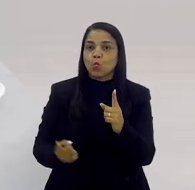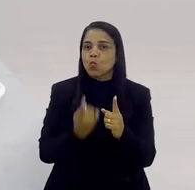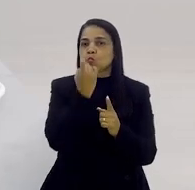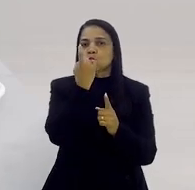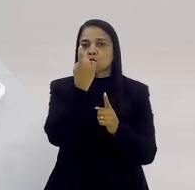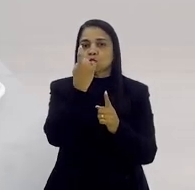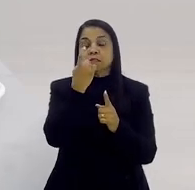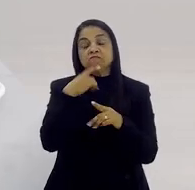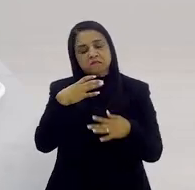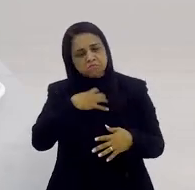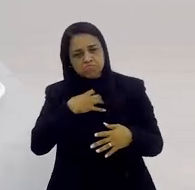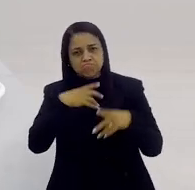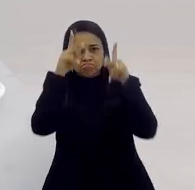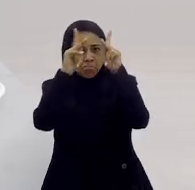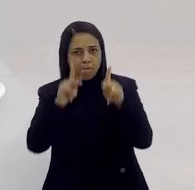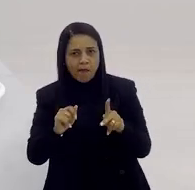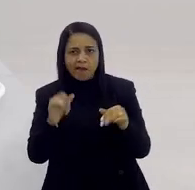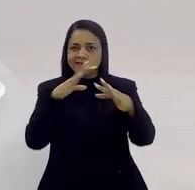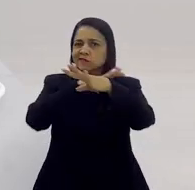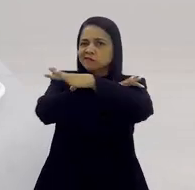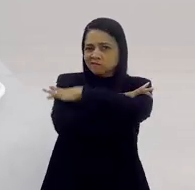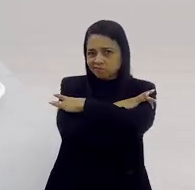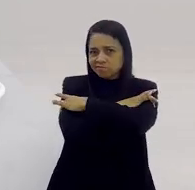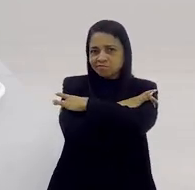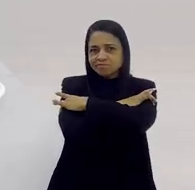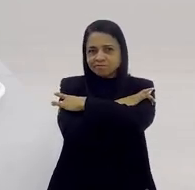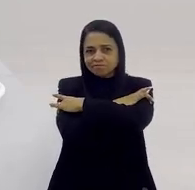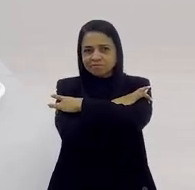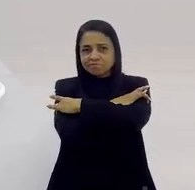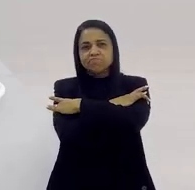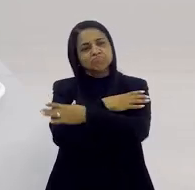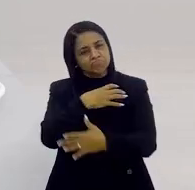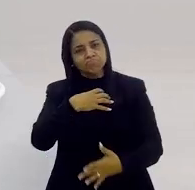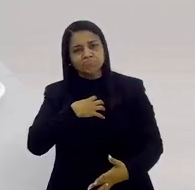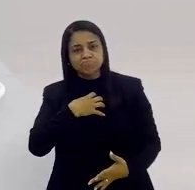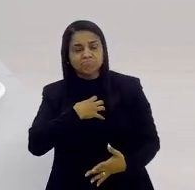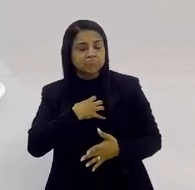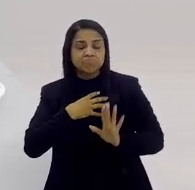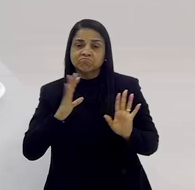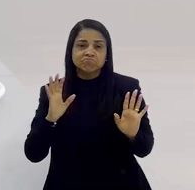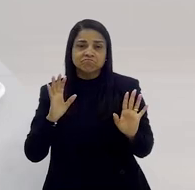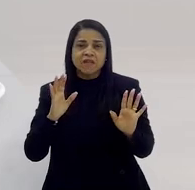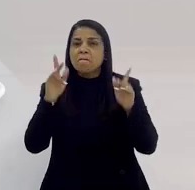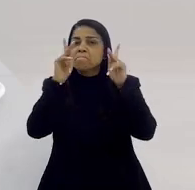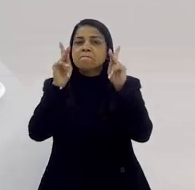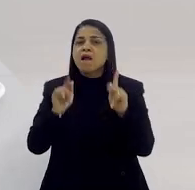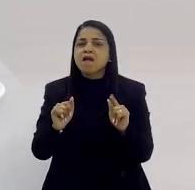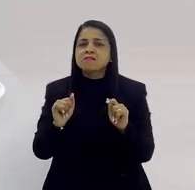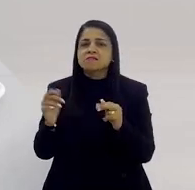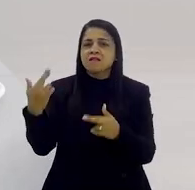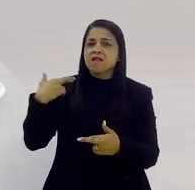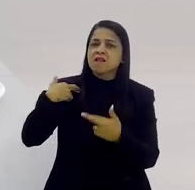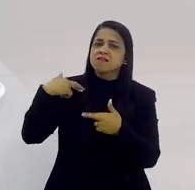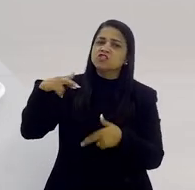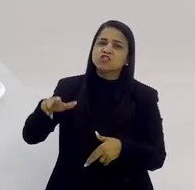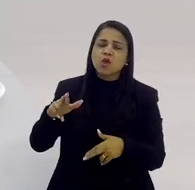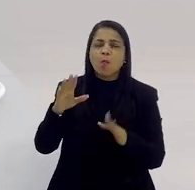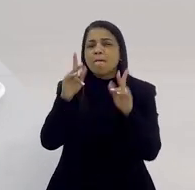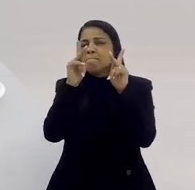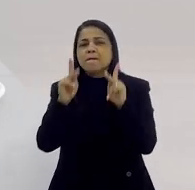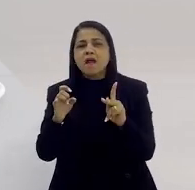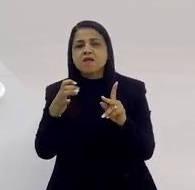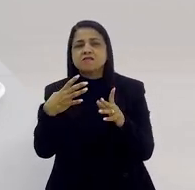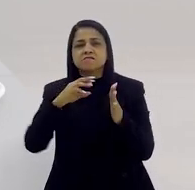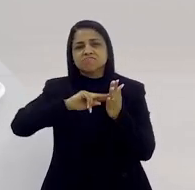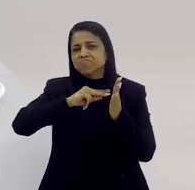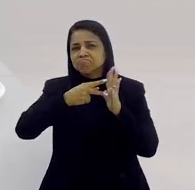sente paz no candomblé vai sentir a sua paz e é isso é só paz religião para